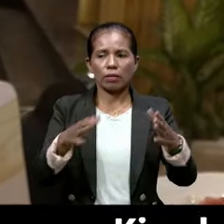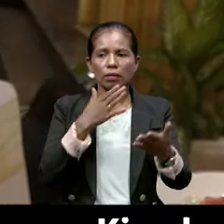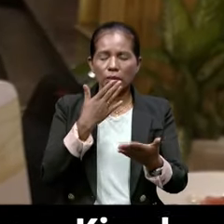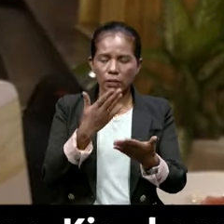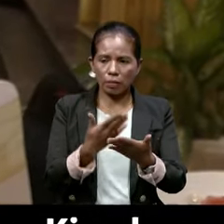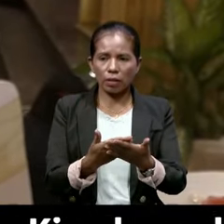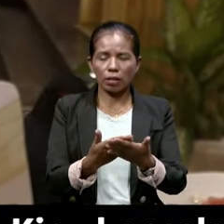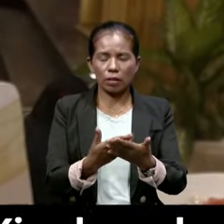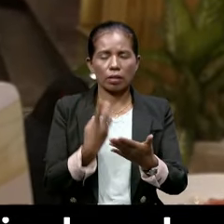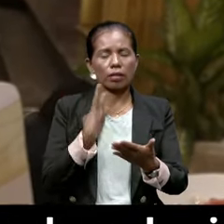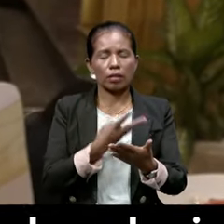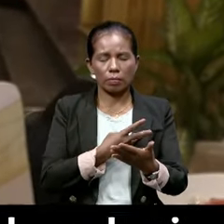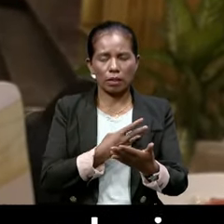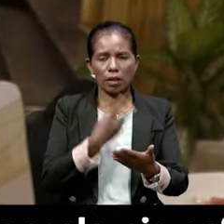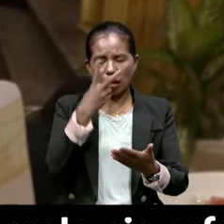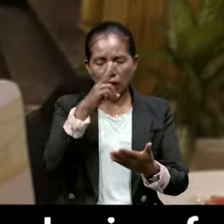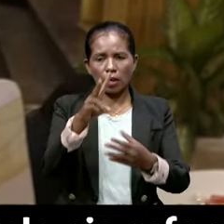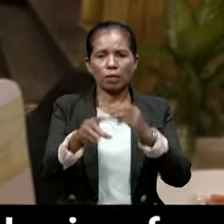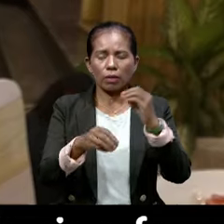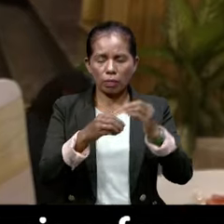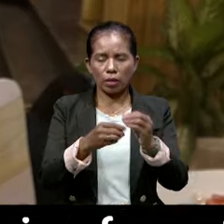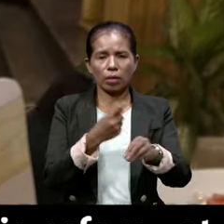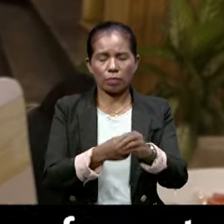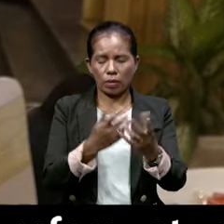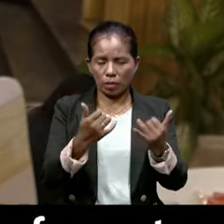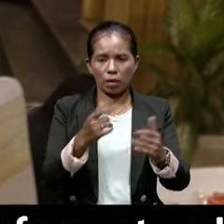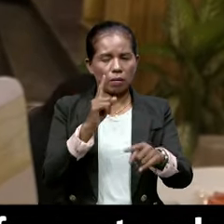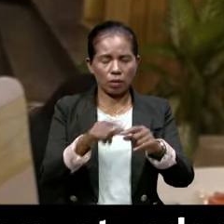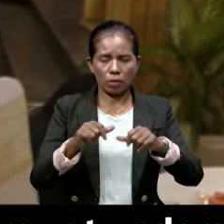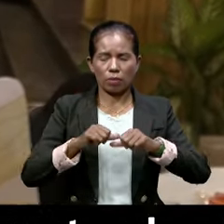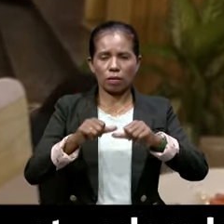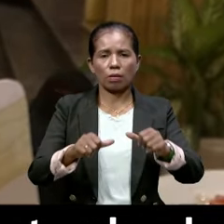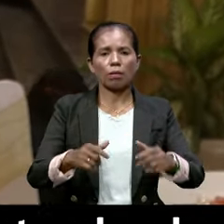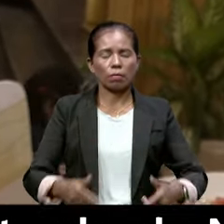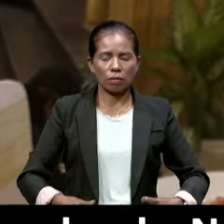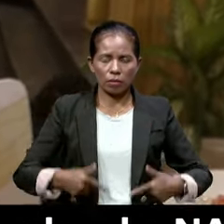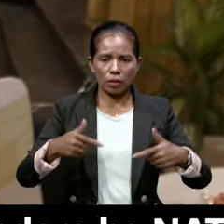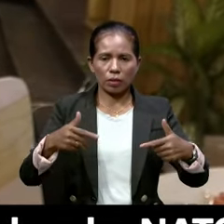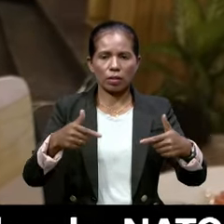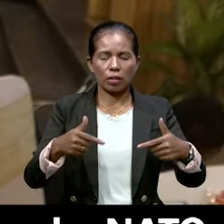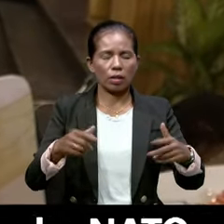extraordinário para ir bel responder situação né para ir bel continua a morrer situação na beca ladum